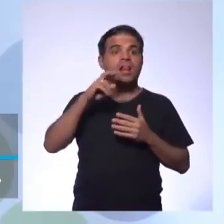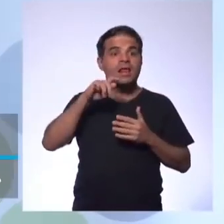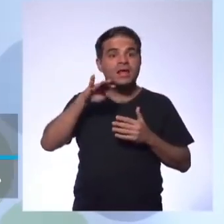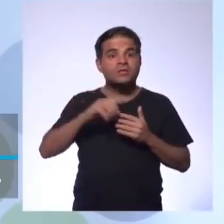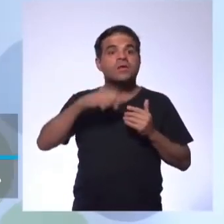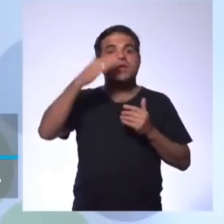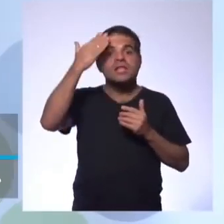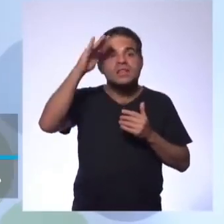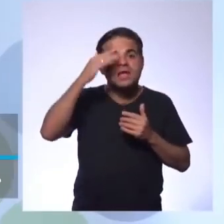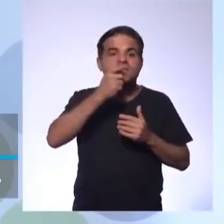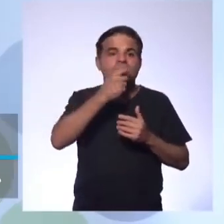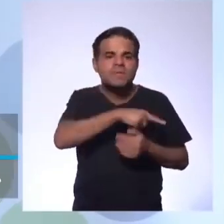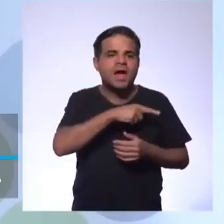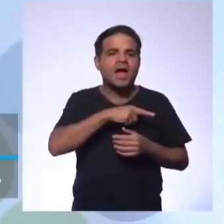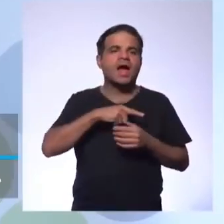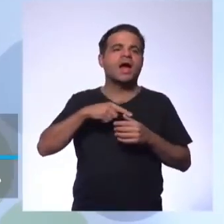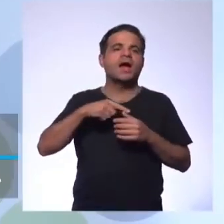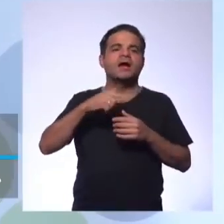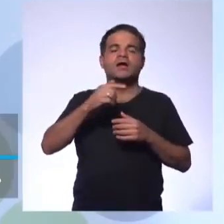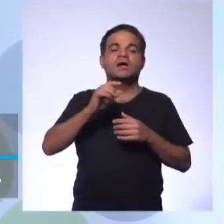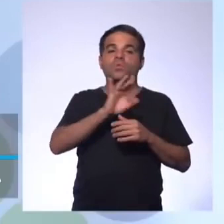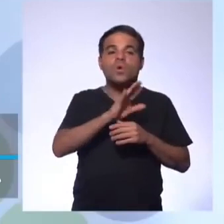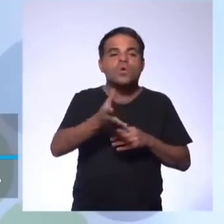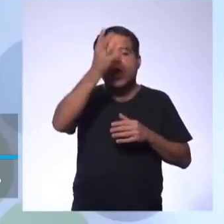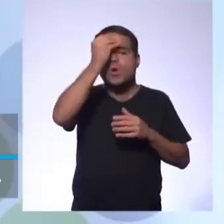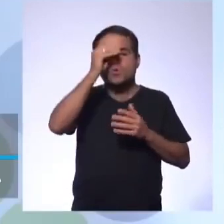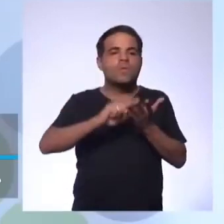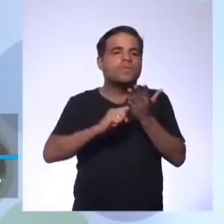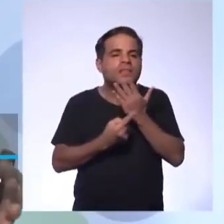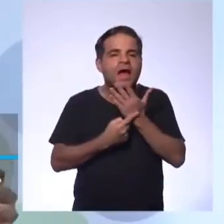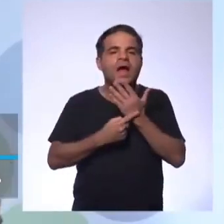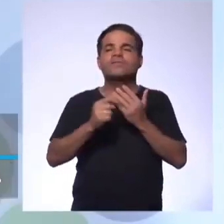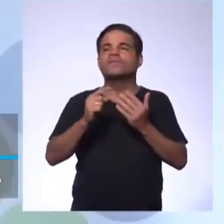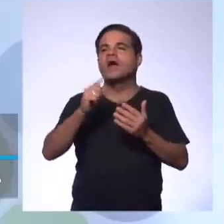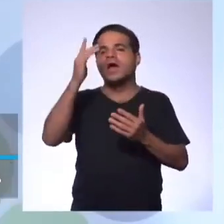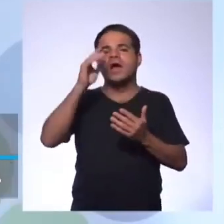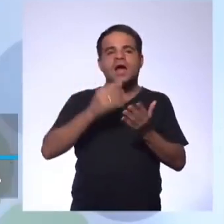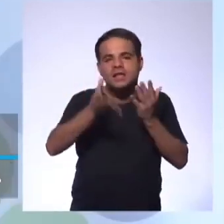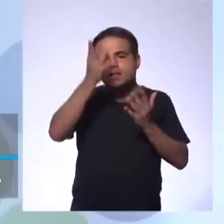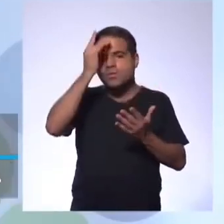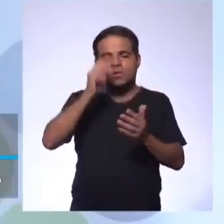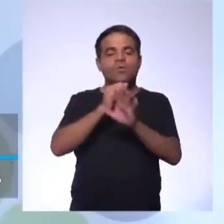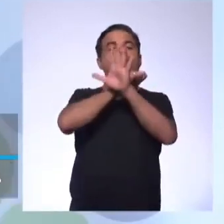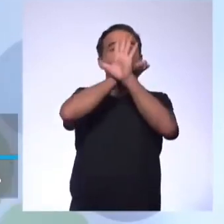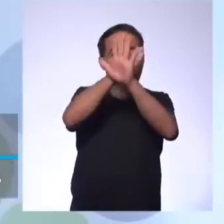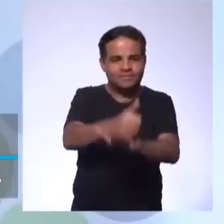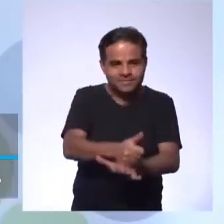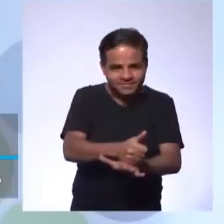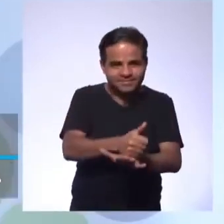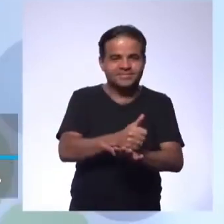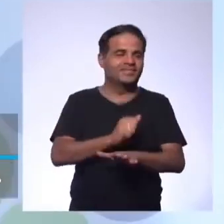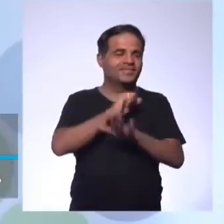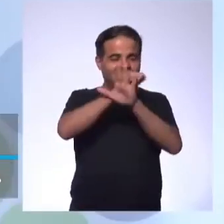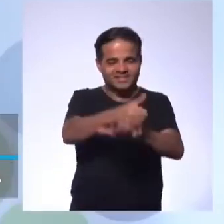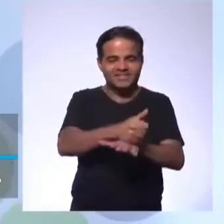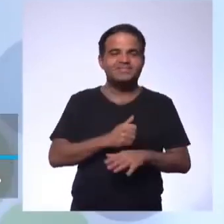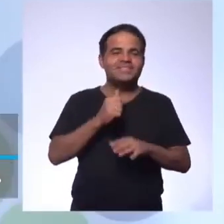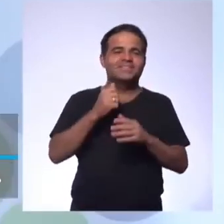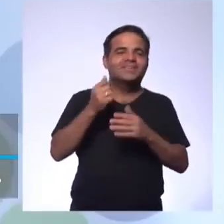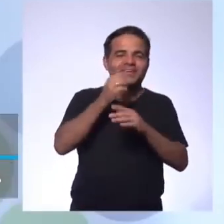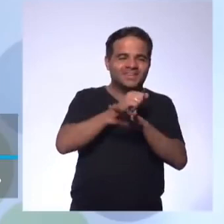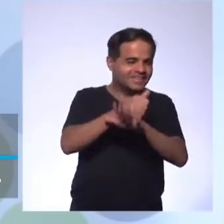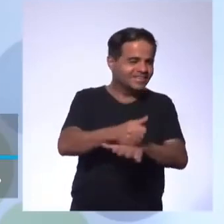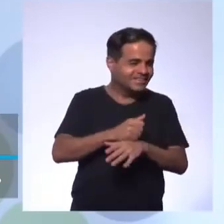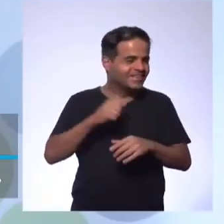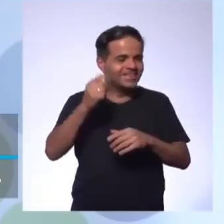a ironia. Não é aquele cara que decorou que é metáfora, decorou que é metonímia. Não, é aquele cara que é tão normal na vida dele,